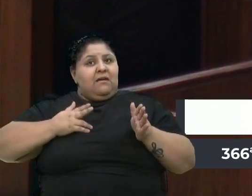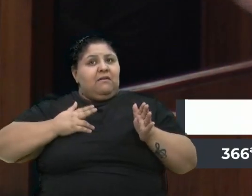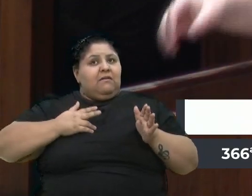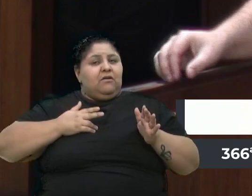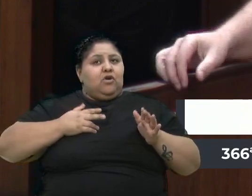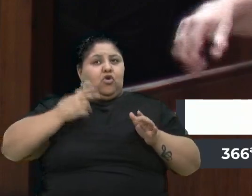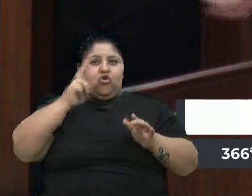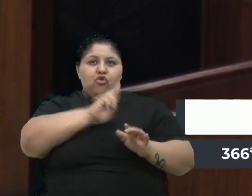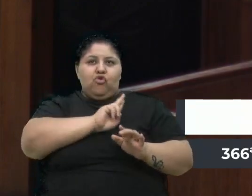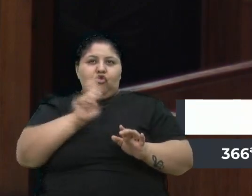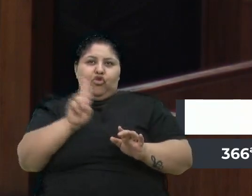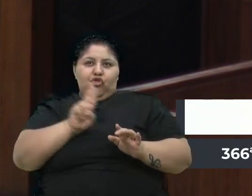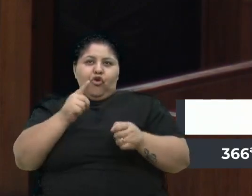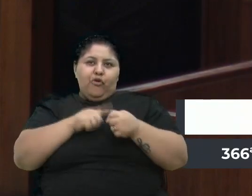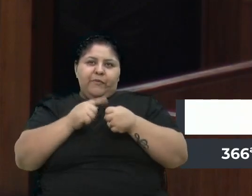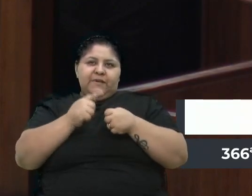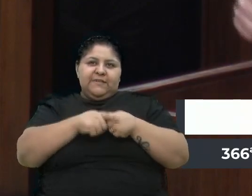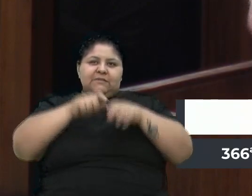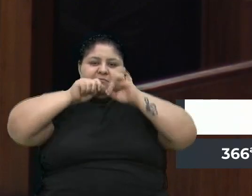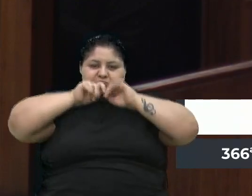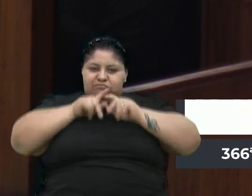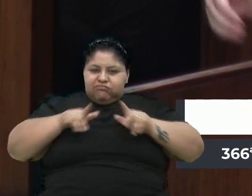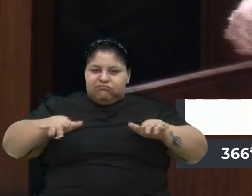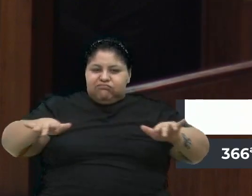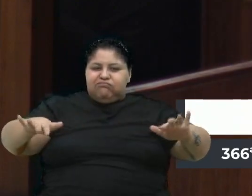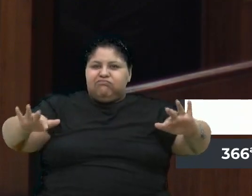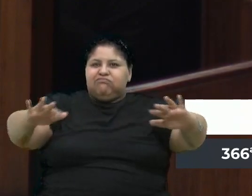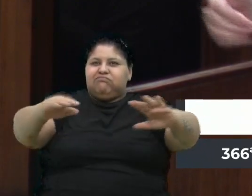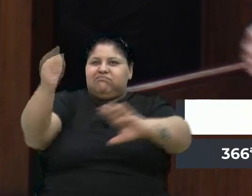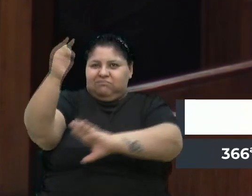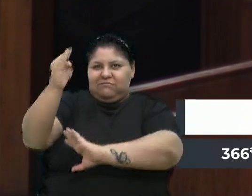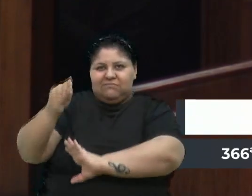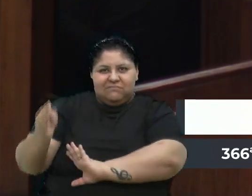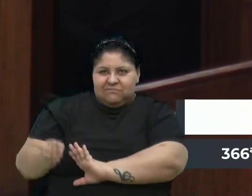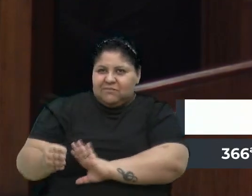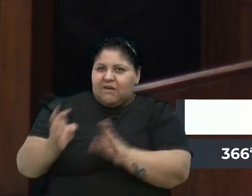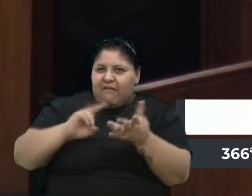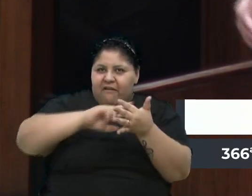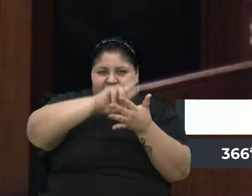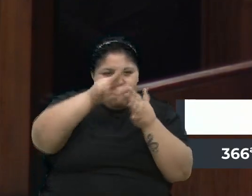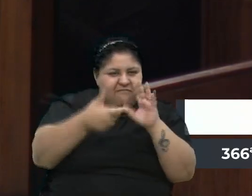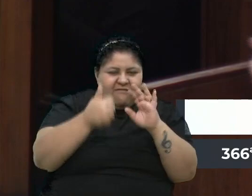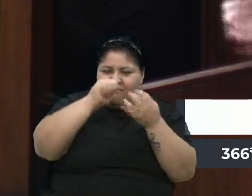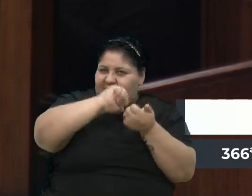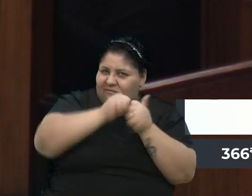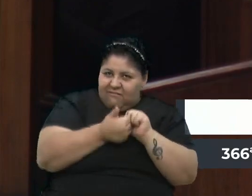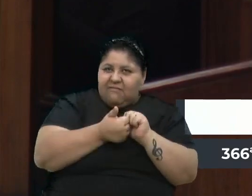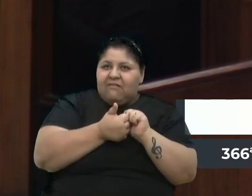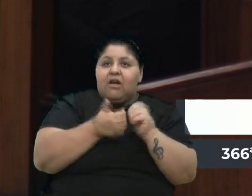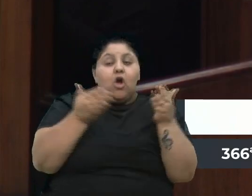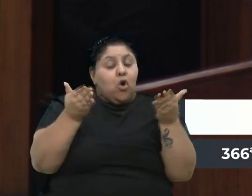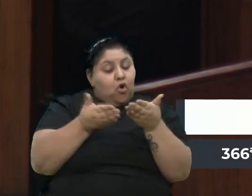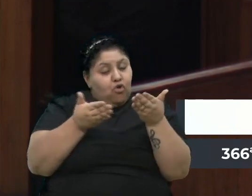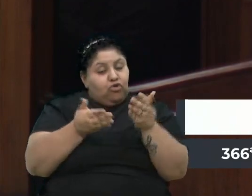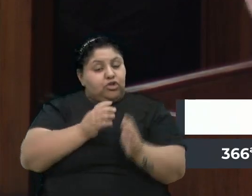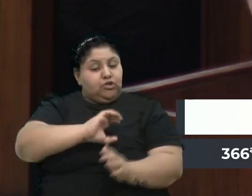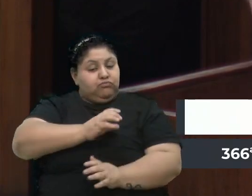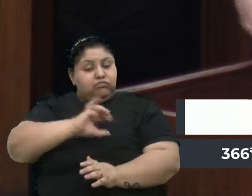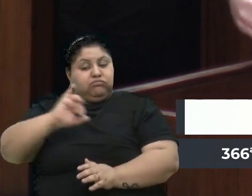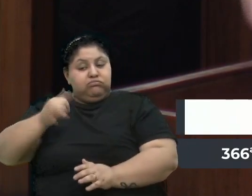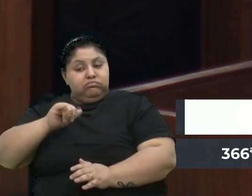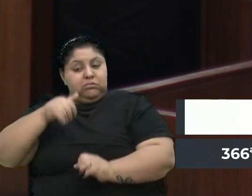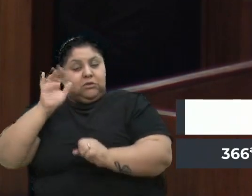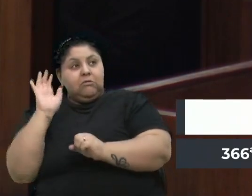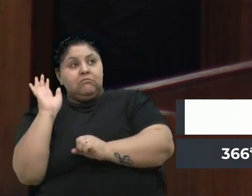Brasil inteiro. Agora o basquete cumpre esse papel, o vôlei já fez, o handebol já fez, o futsal já fez, e hoje é o Caxias Juventude, o basquete,